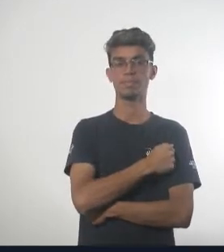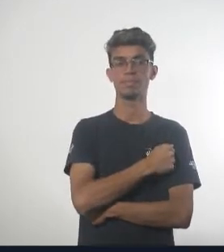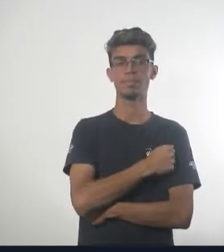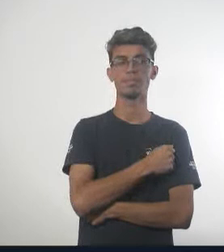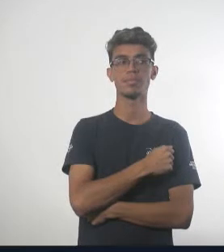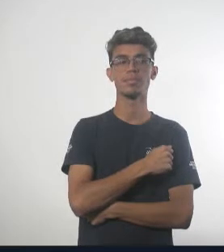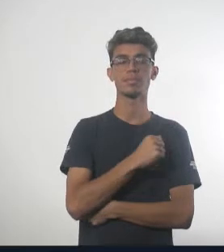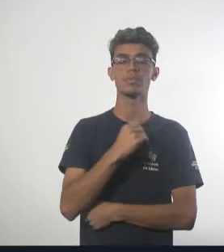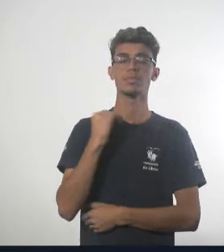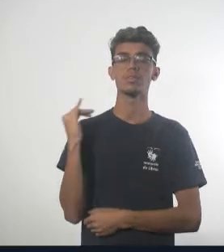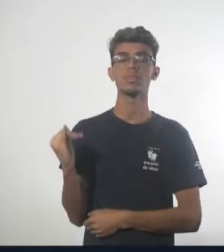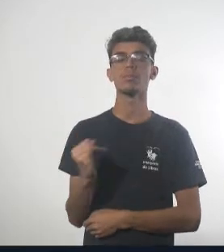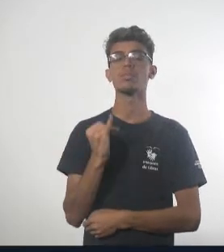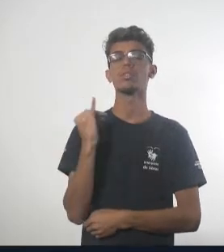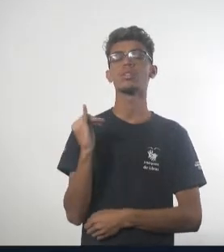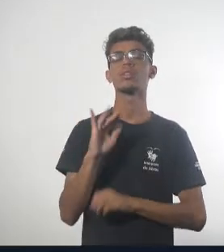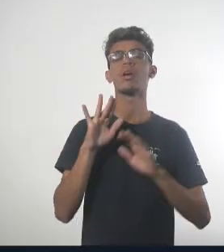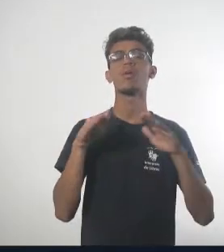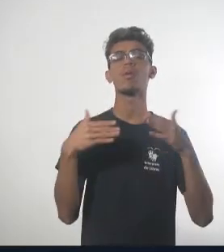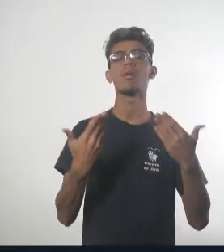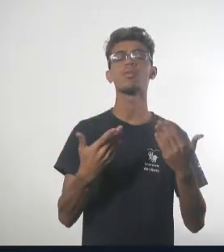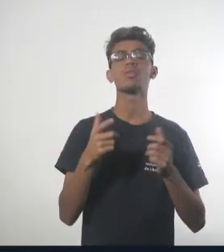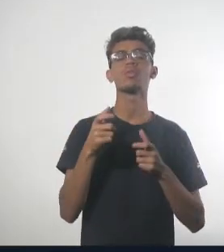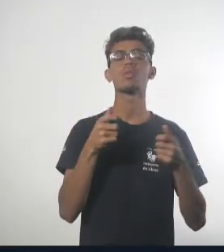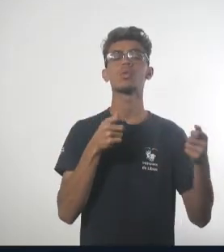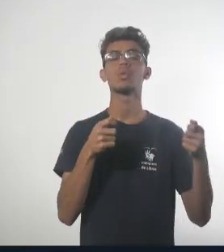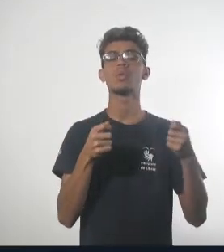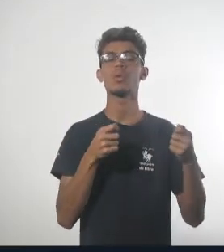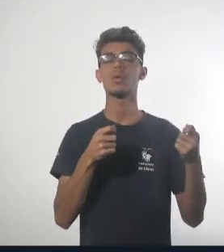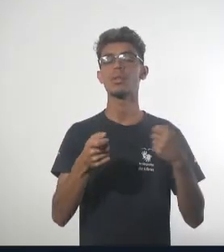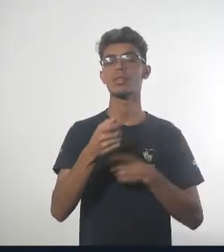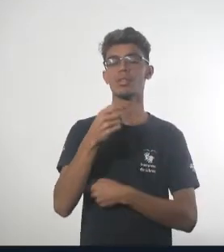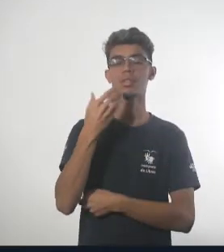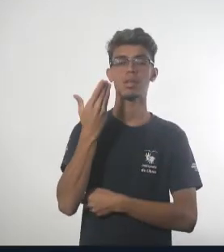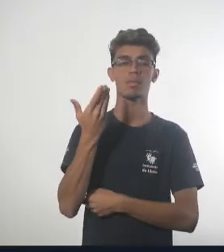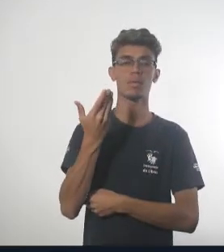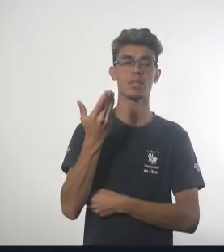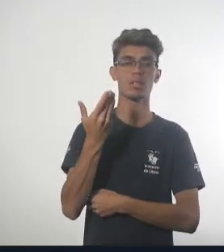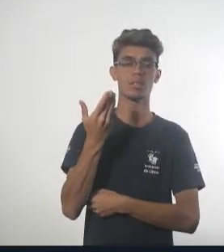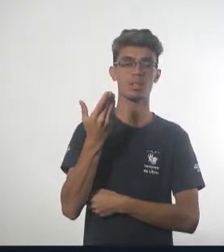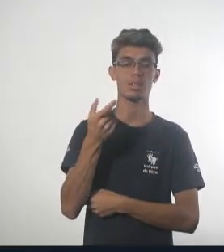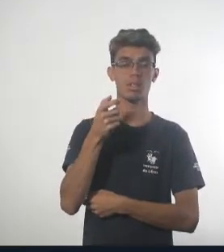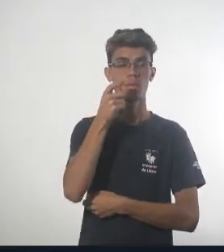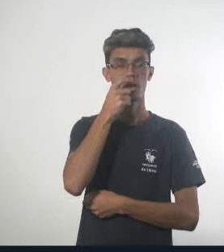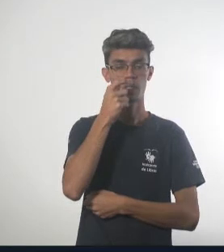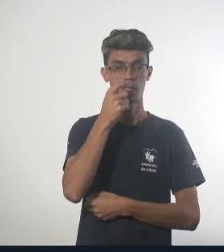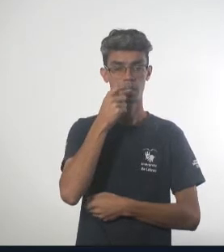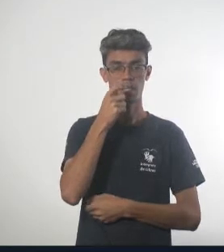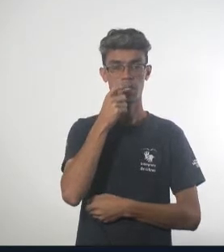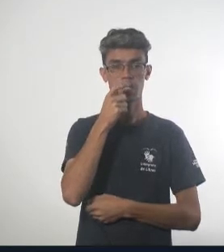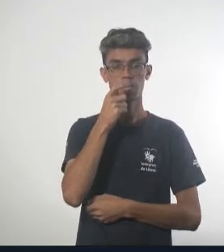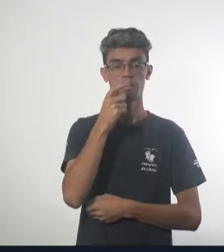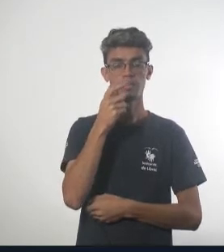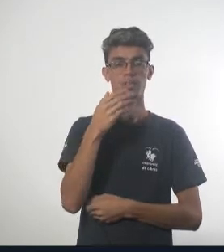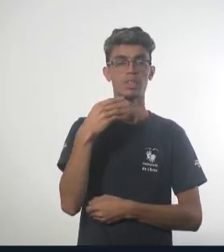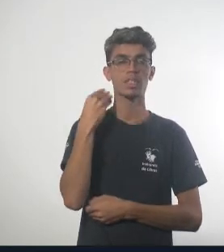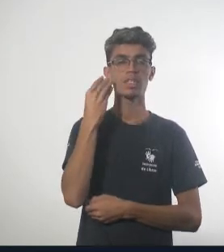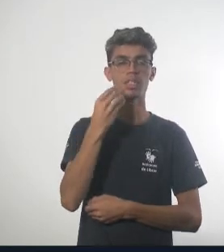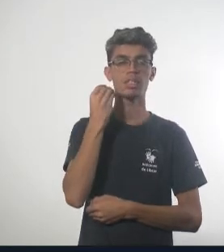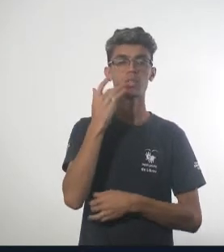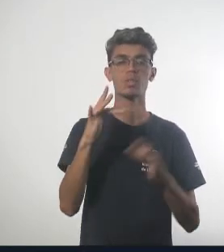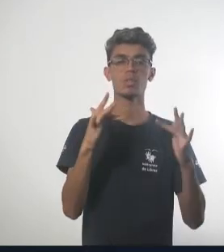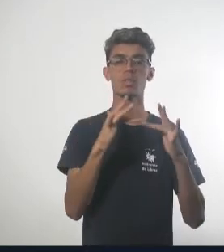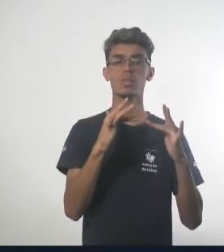Então, qual a importância, né, do rastreamento, do monitoramento e da testagem de contatos? Então, esse rastreamento e o monitoramento dos